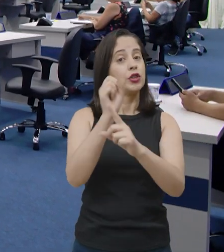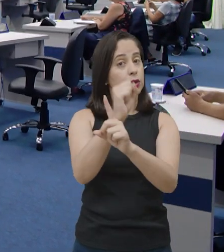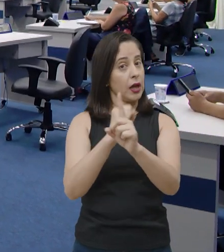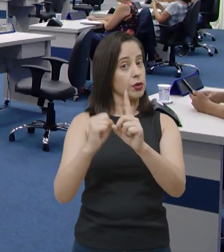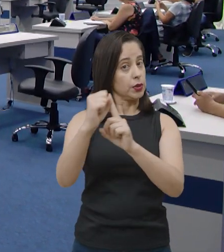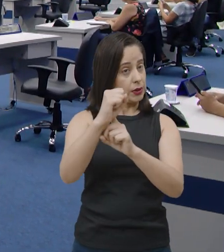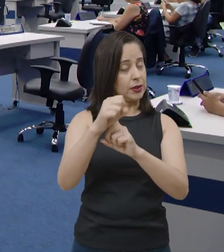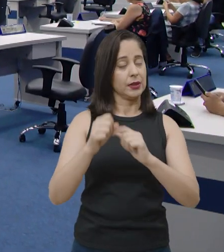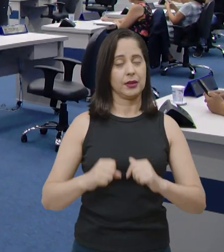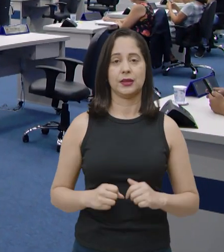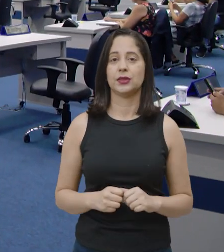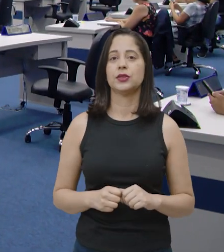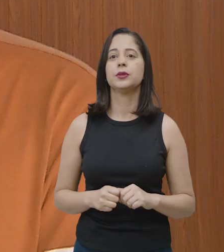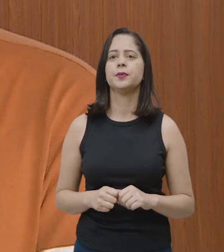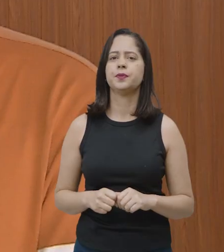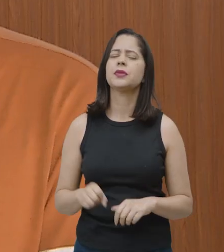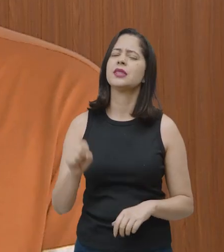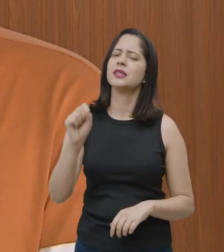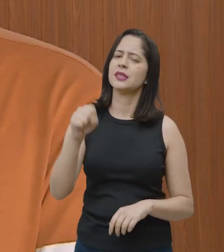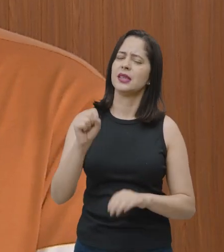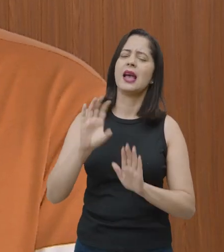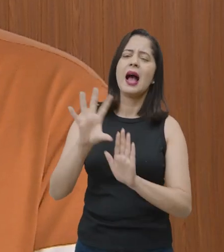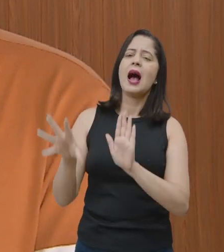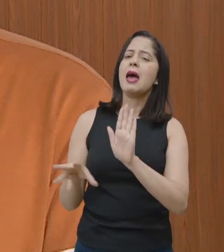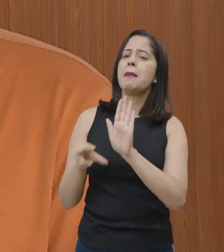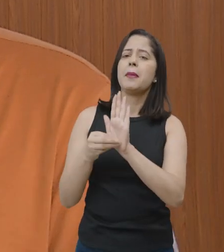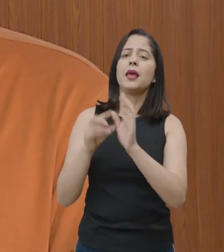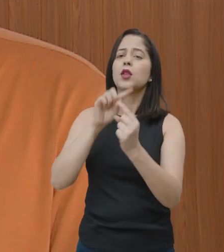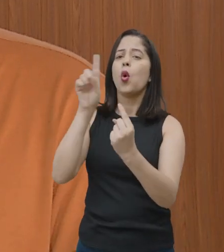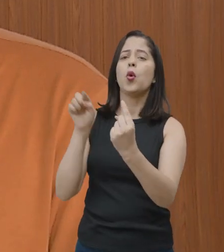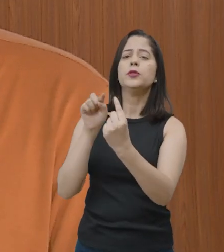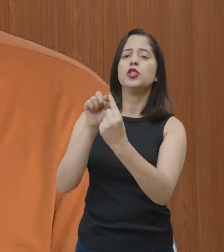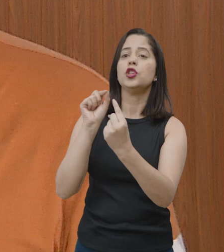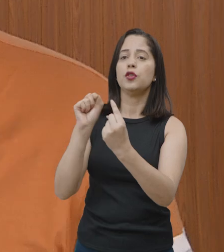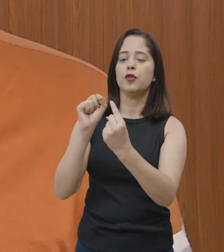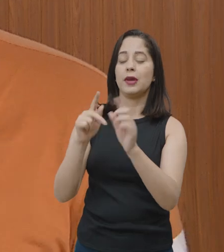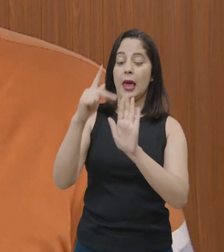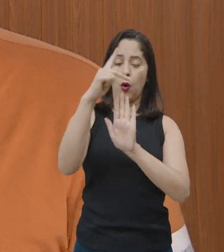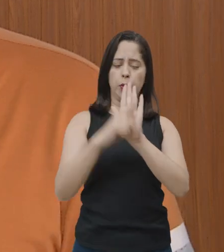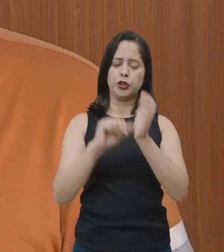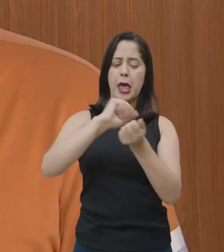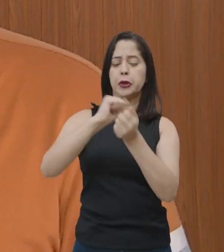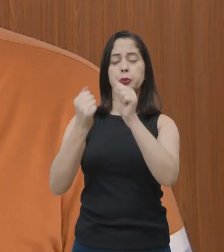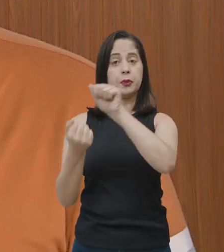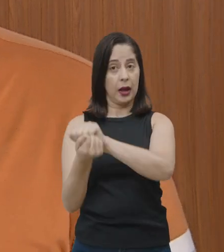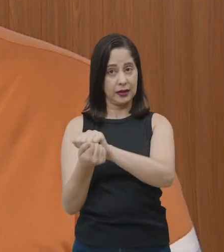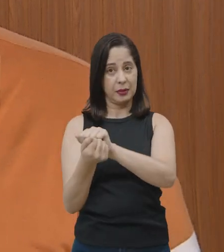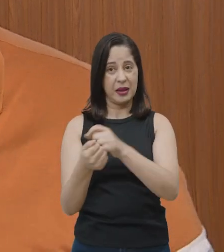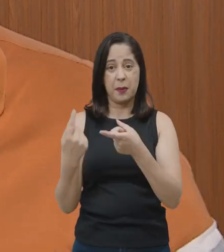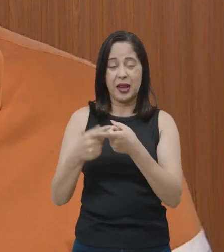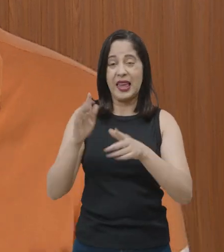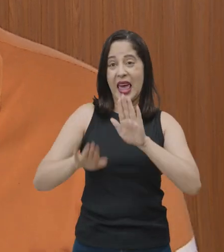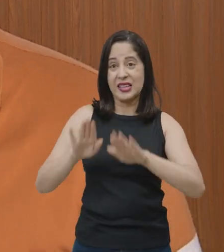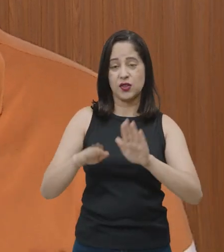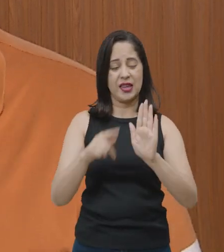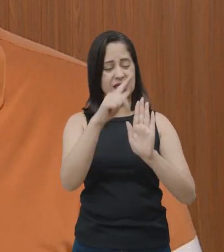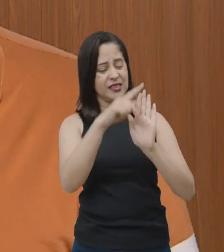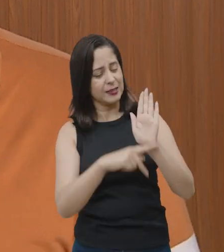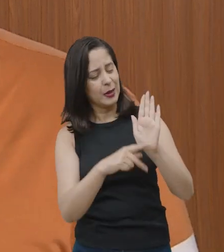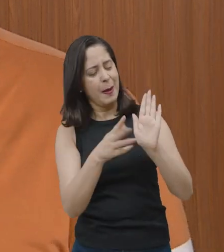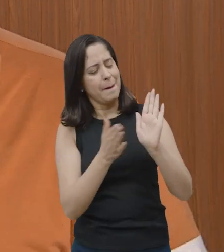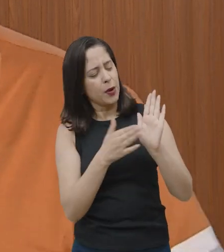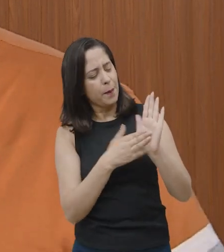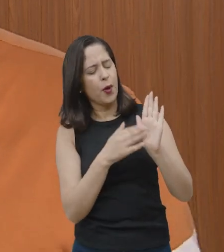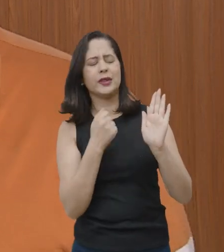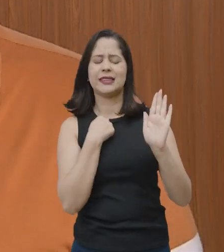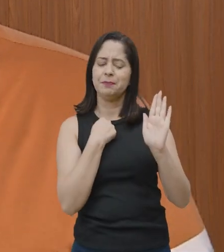fato às necessidades da cidade. Elas existem, visam justamente adequar um projeto. Às vezes a propositura é apresentada de uma forma,